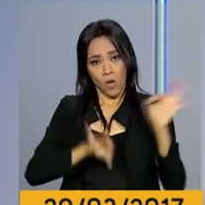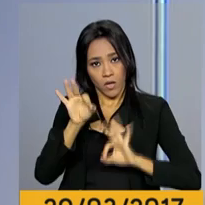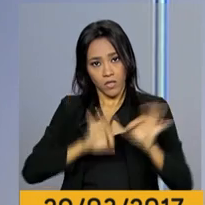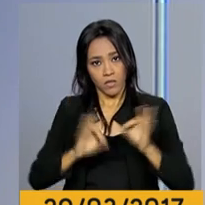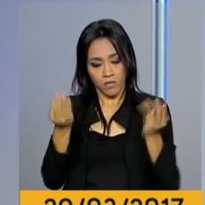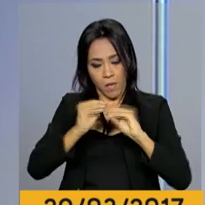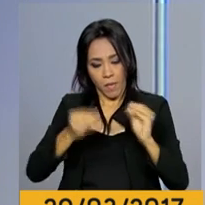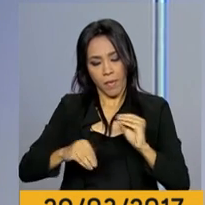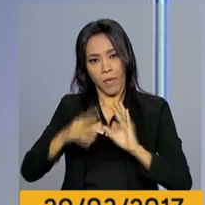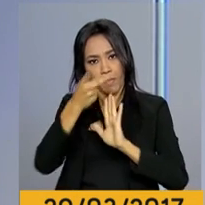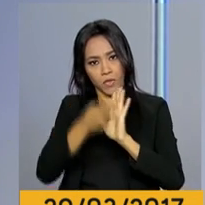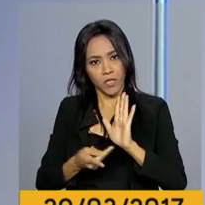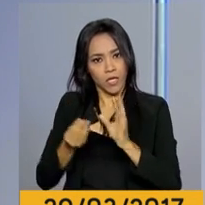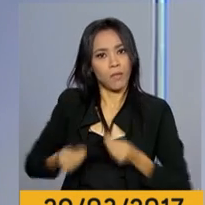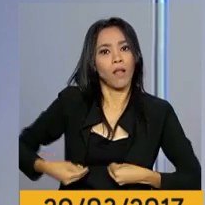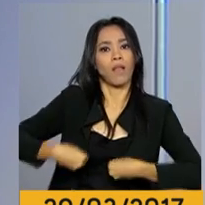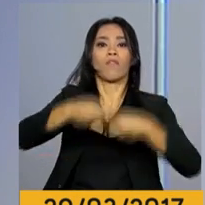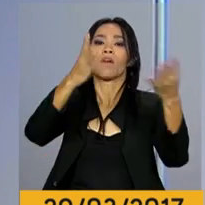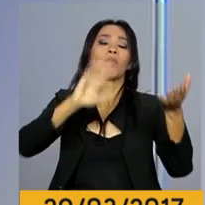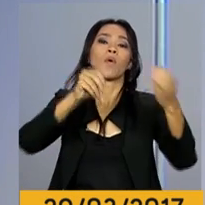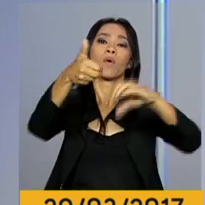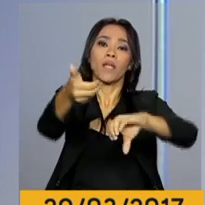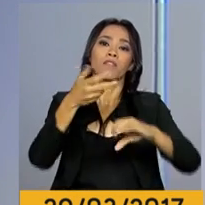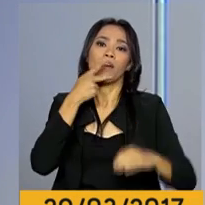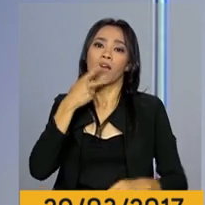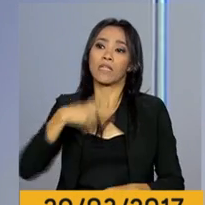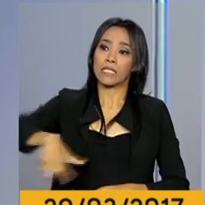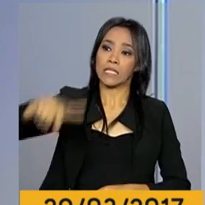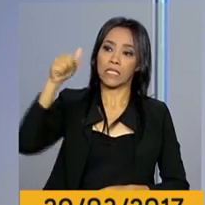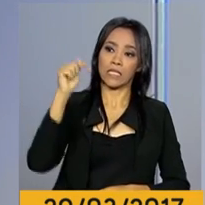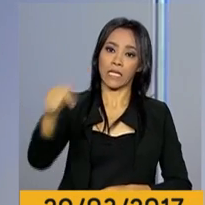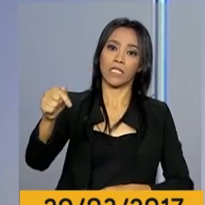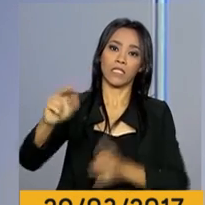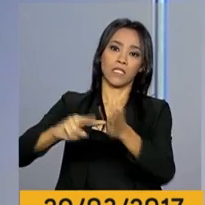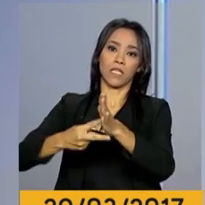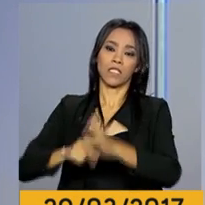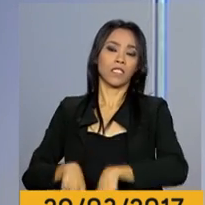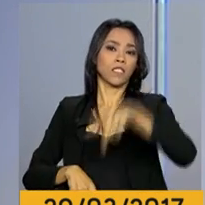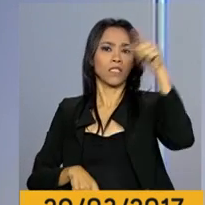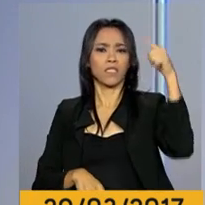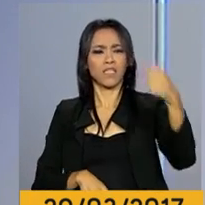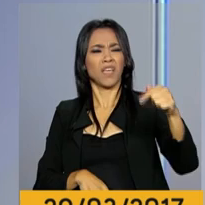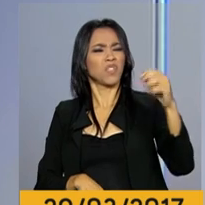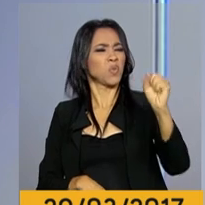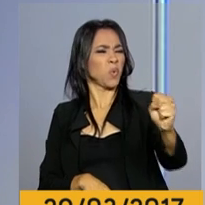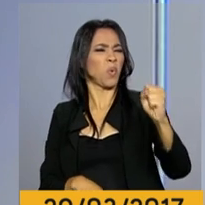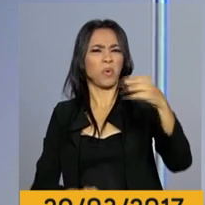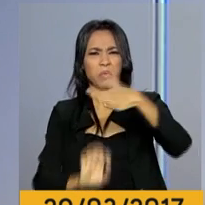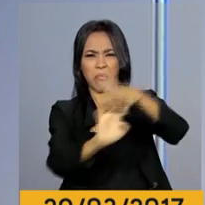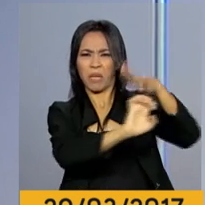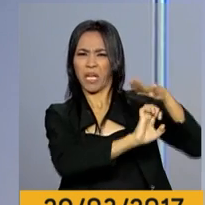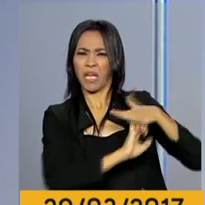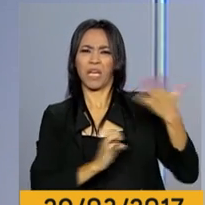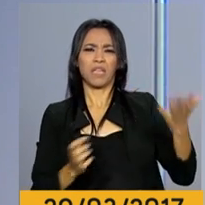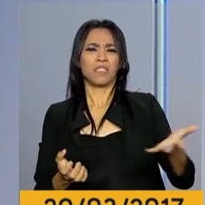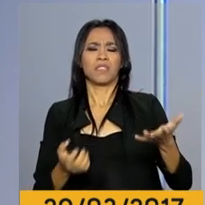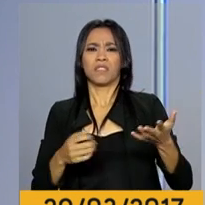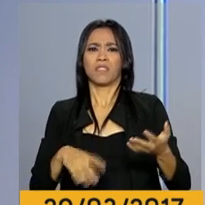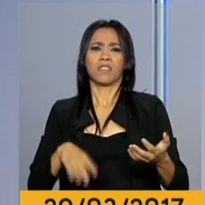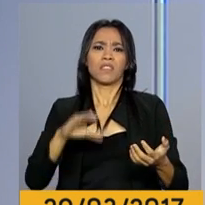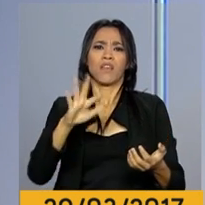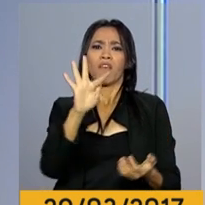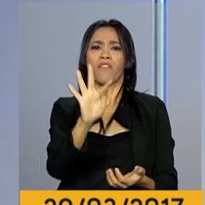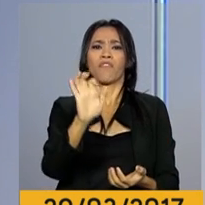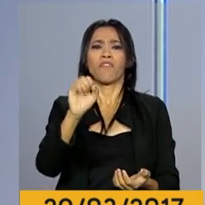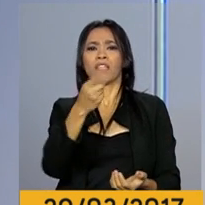congresso nacional falaram de um lado sexy de calista de outro lado sete oito empresários federações confederações